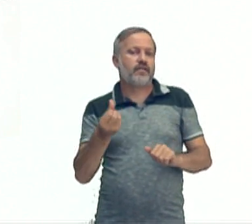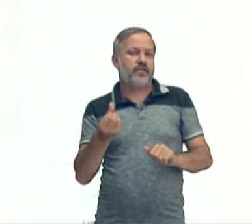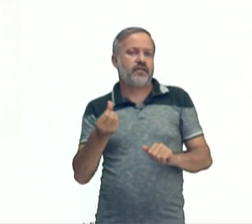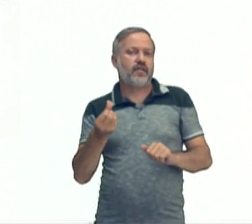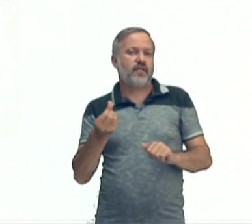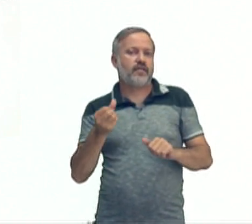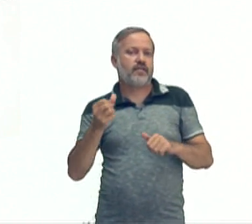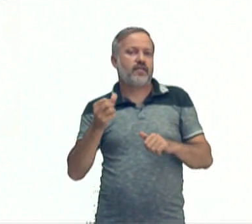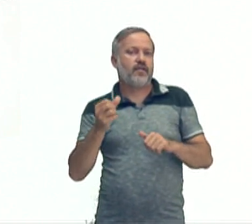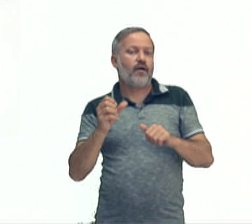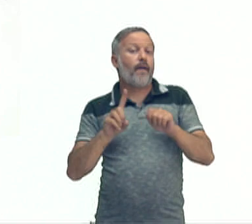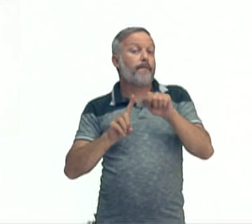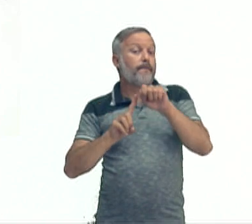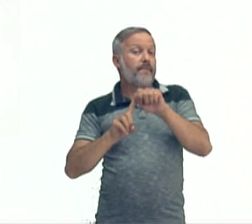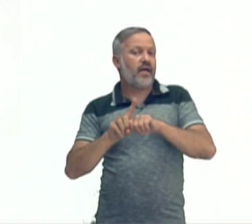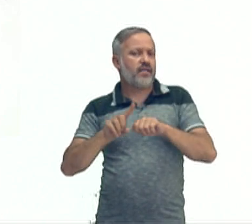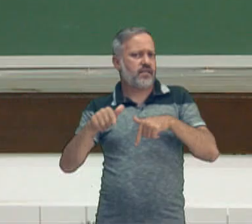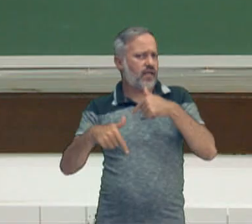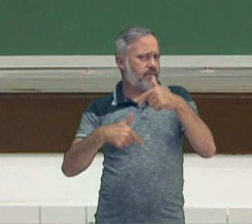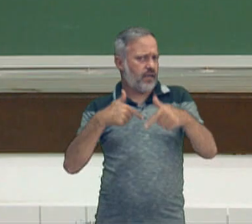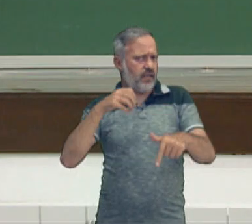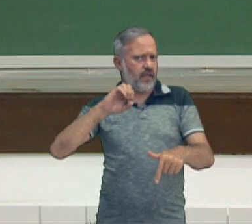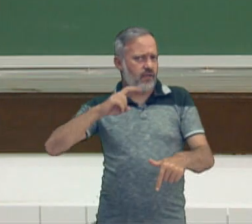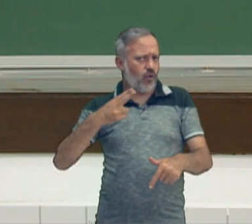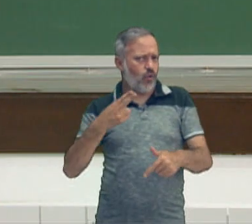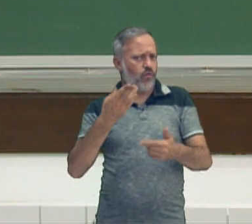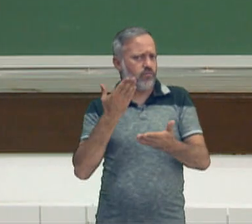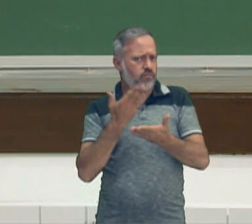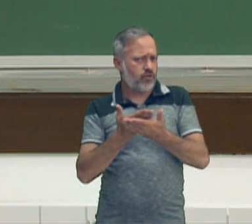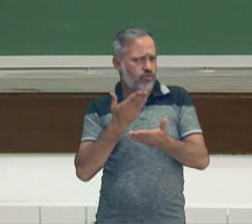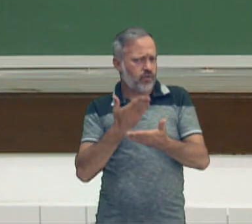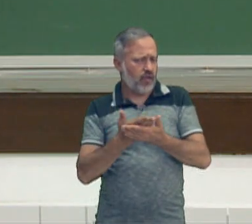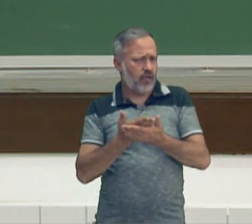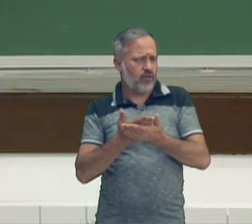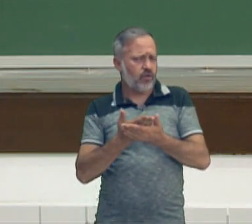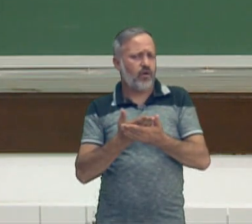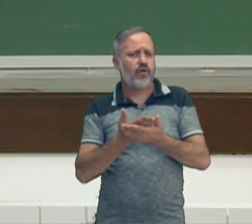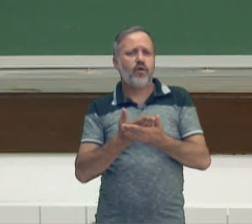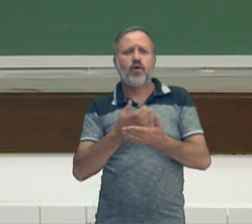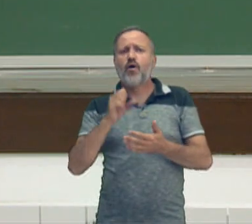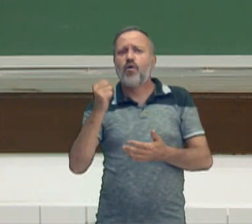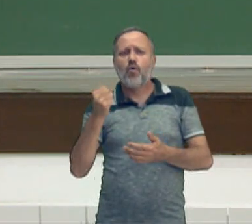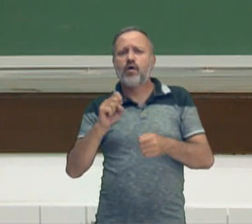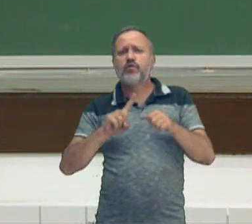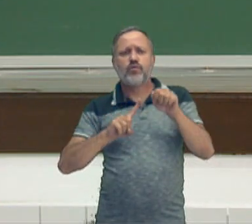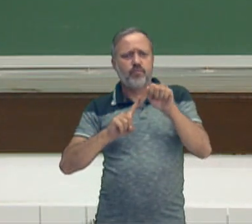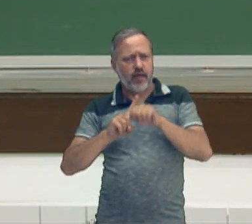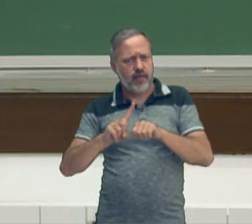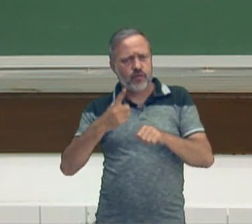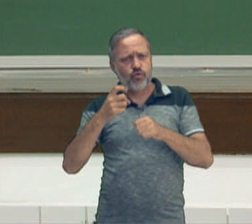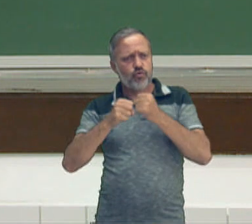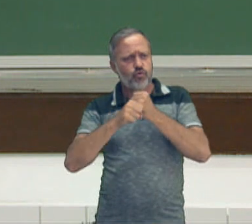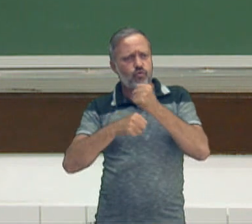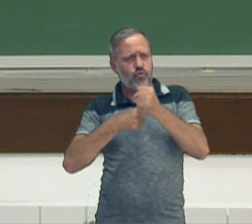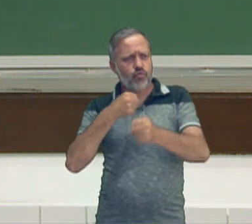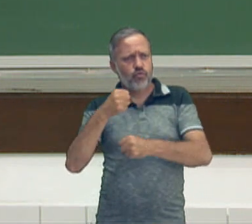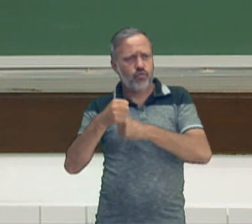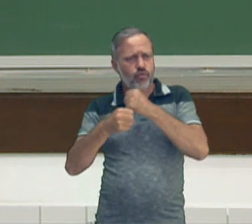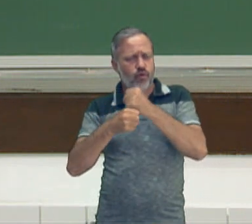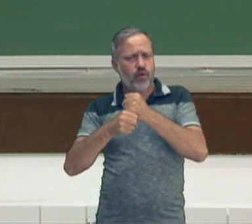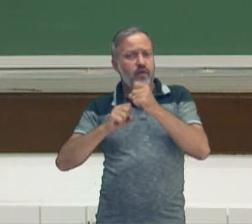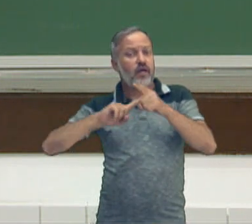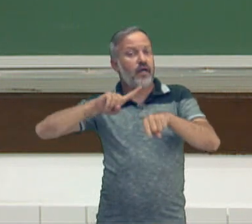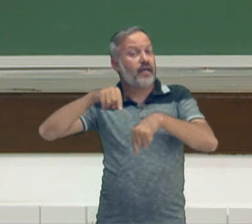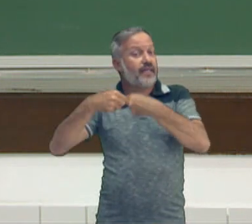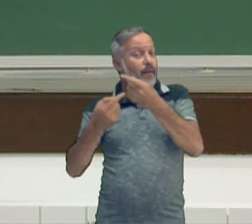numa colheita, ou estudando, 8 meses, 1 ano, e depois ele retorna para cá. Isso seria